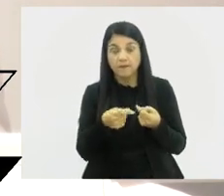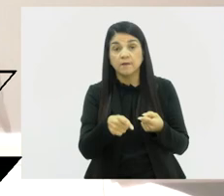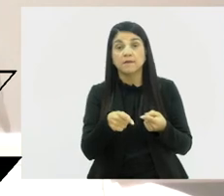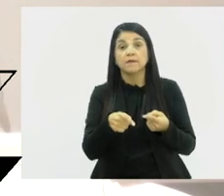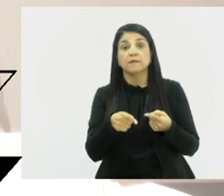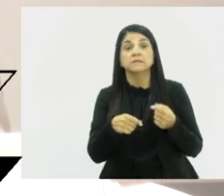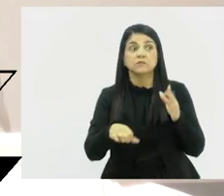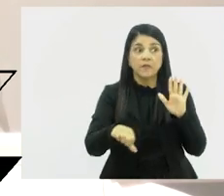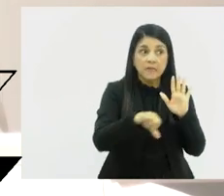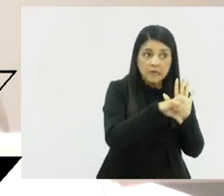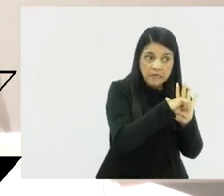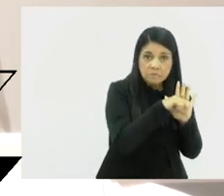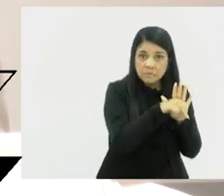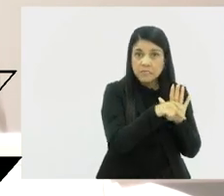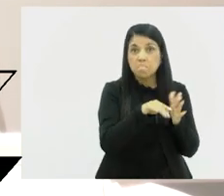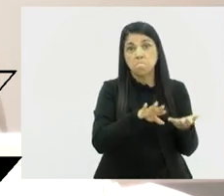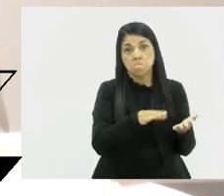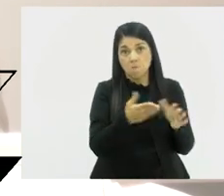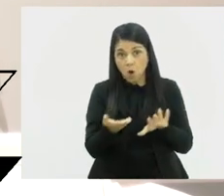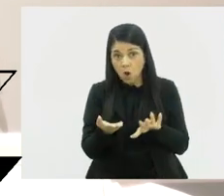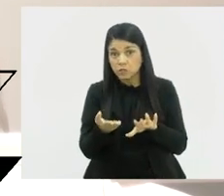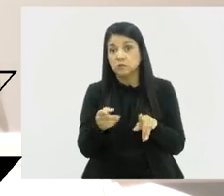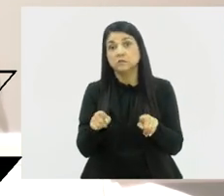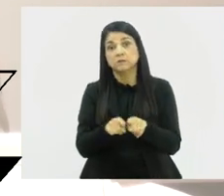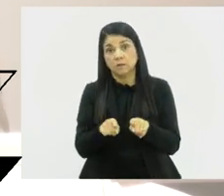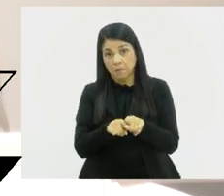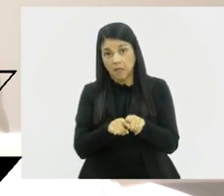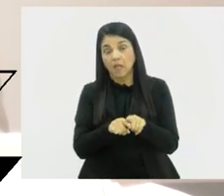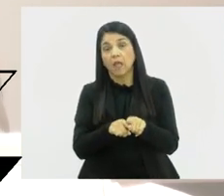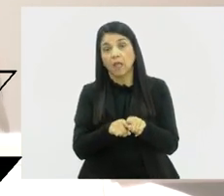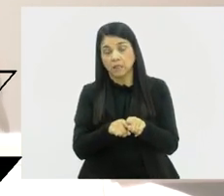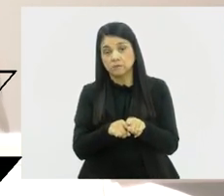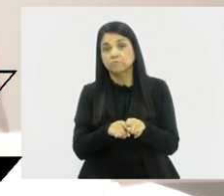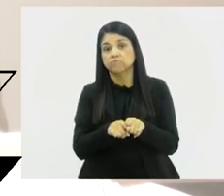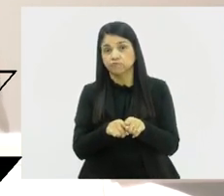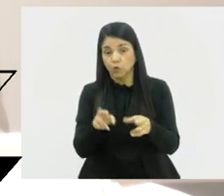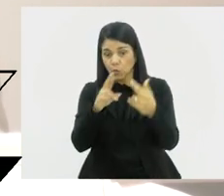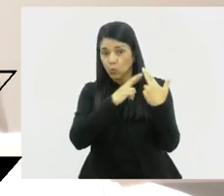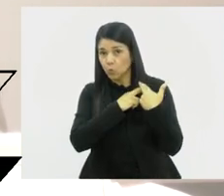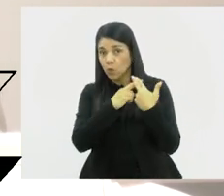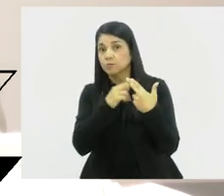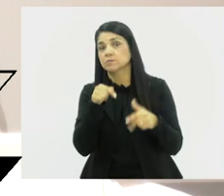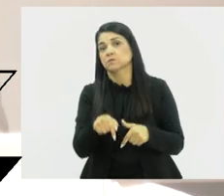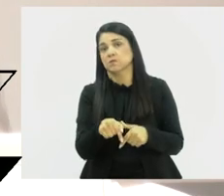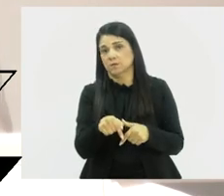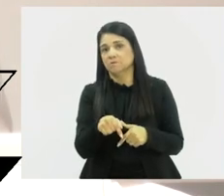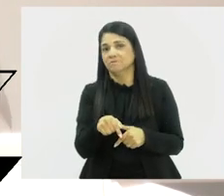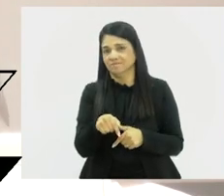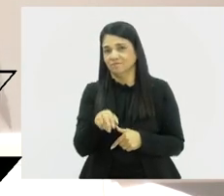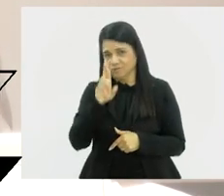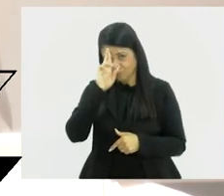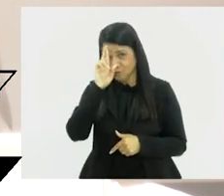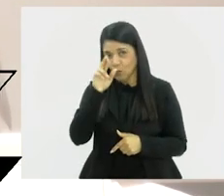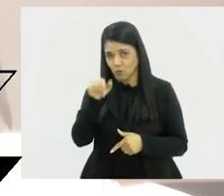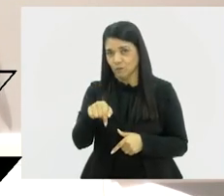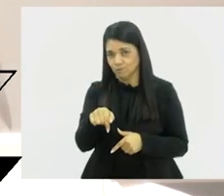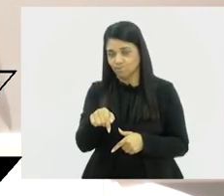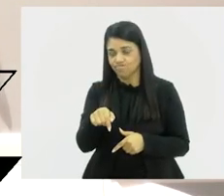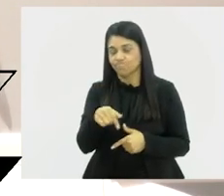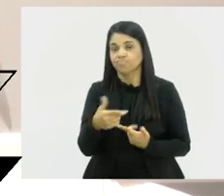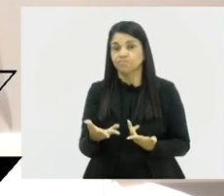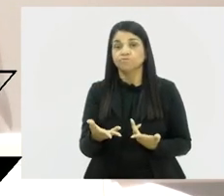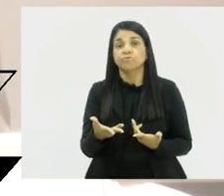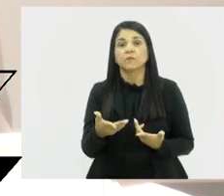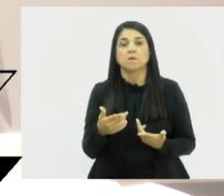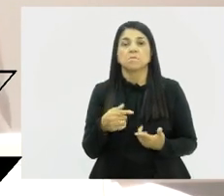se houver morte, etc., etc., também cabe imputação criminal em relação a isso, mas, obviamente, a gente não tem o poder de